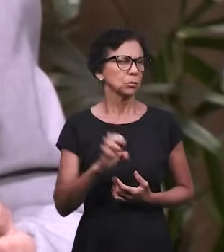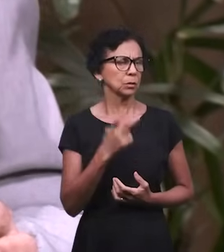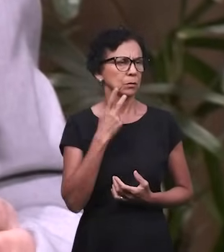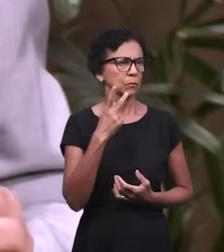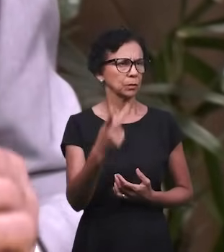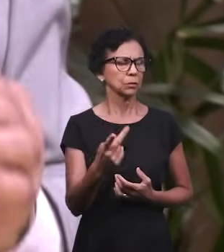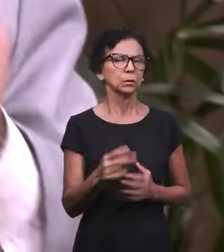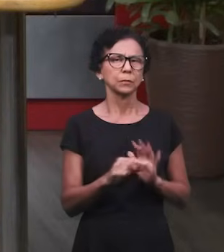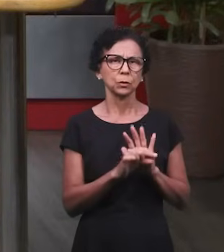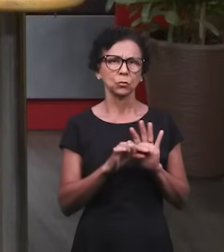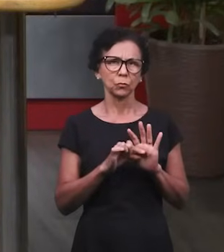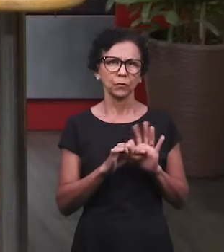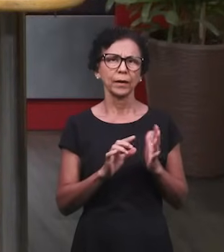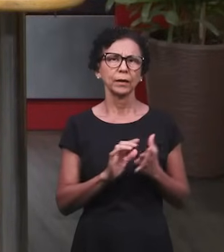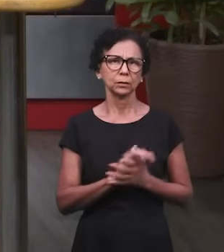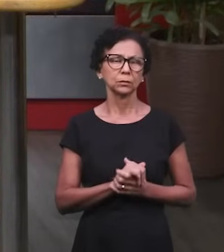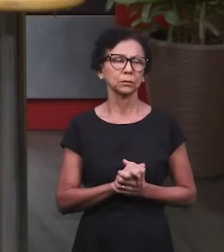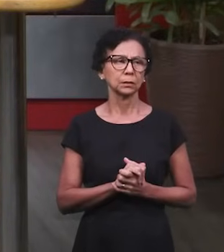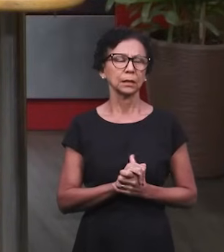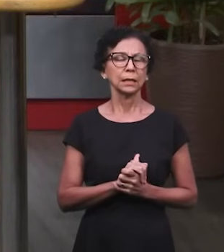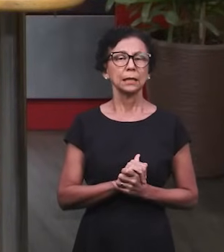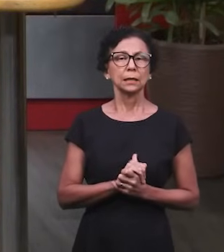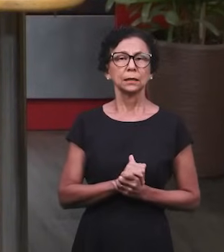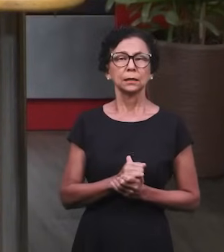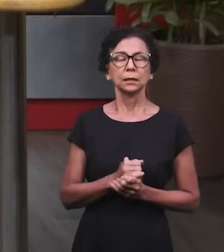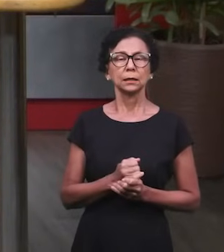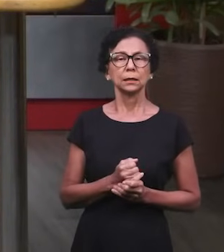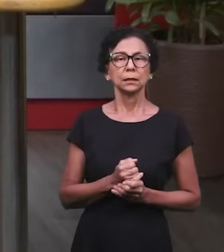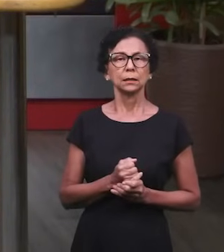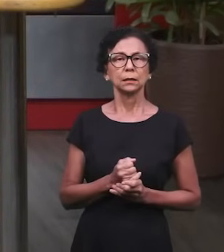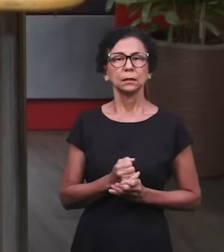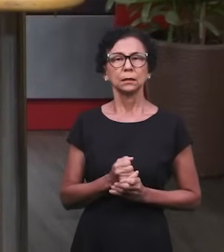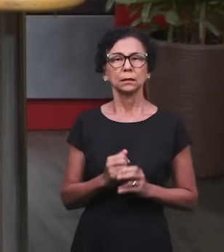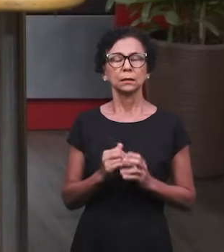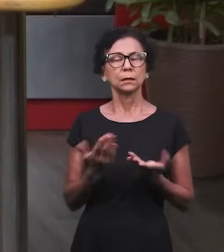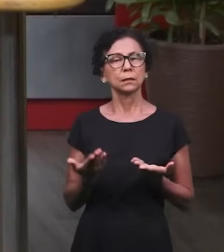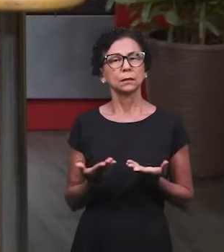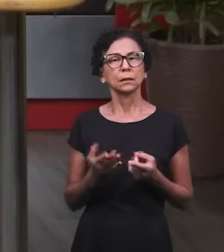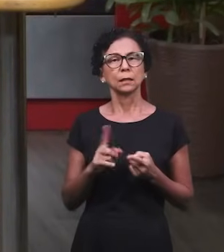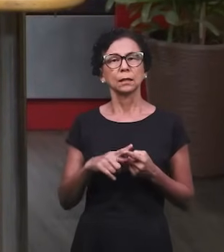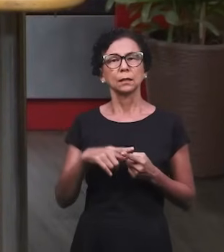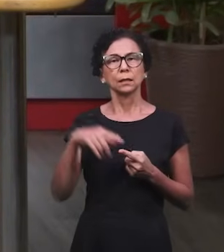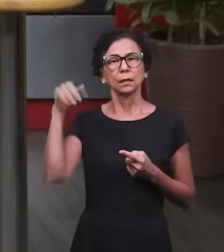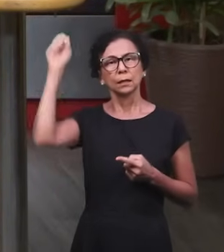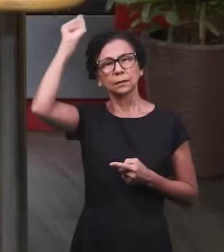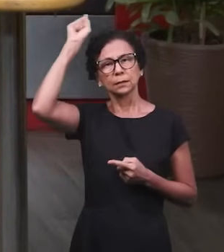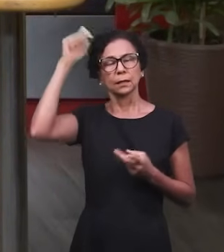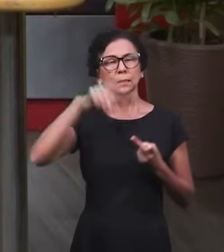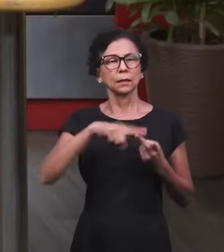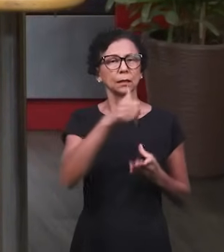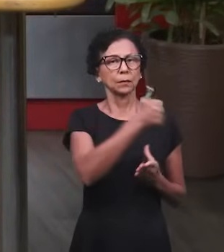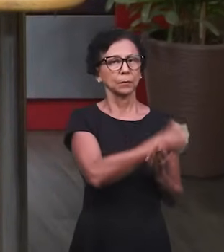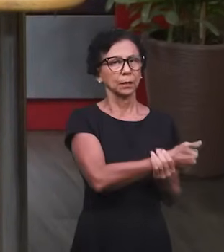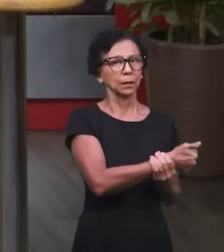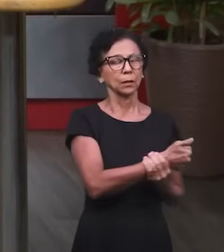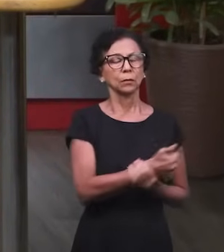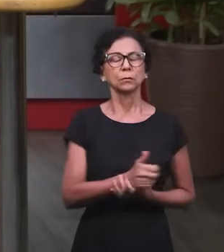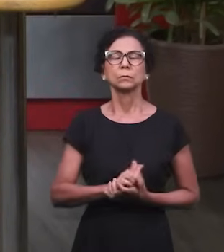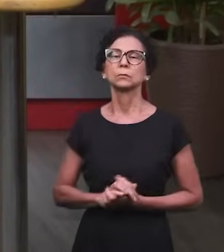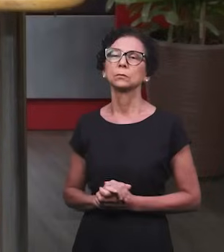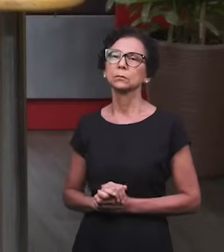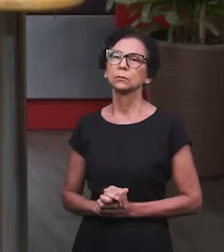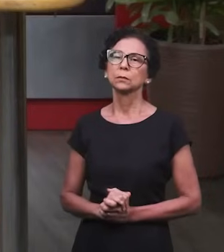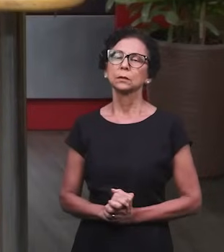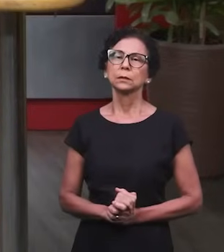verso anterior né que ele falou sobre Sara e Abraão e o texto começa dizendo o seguinte igualmente